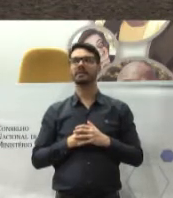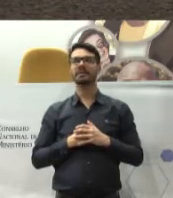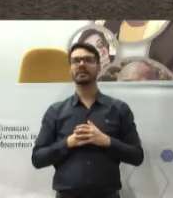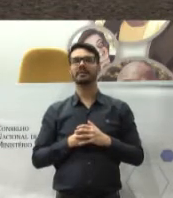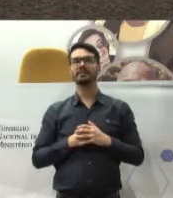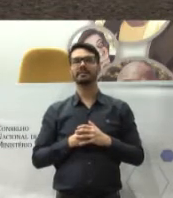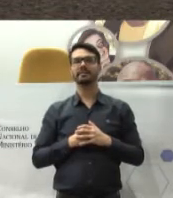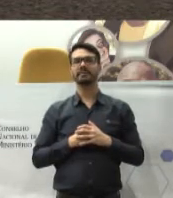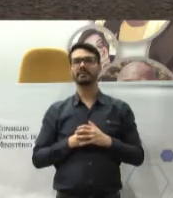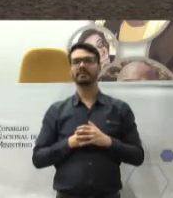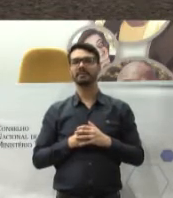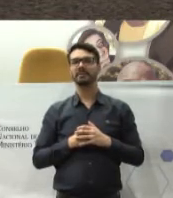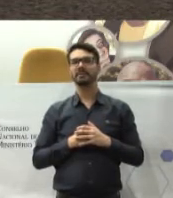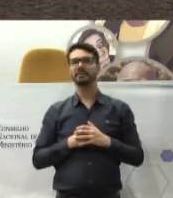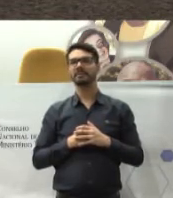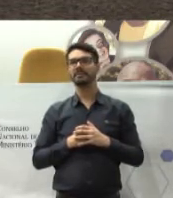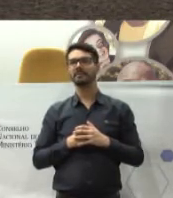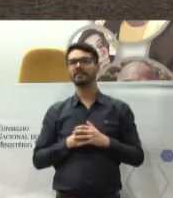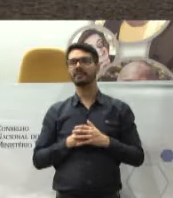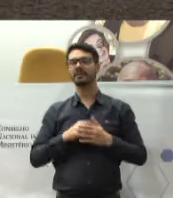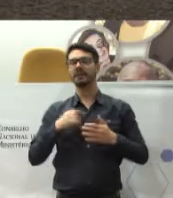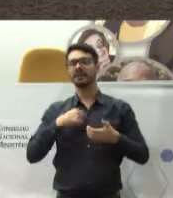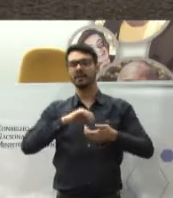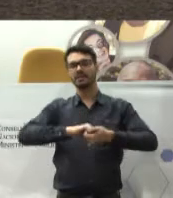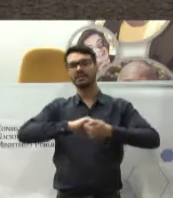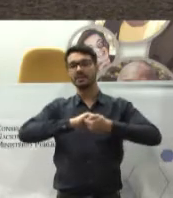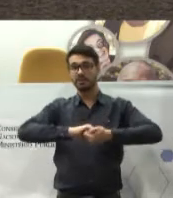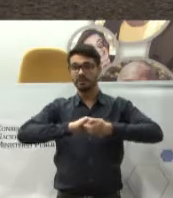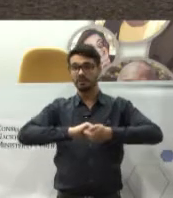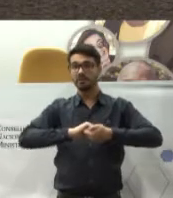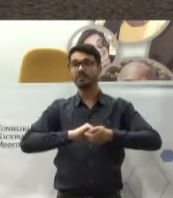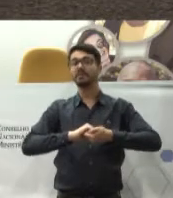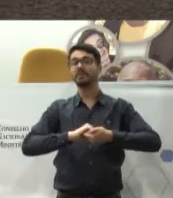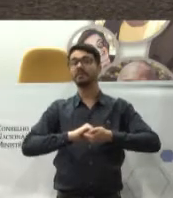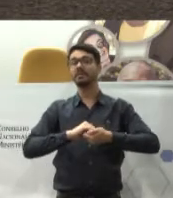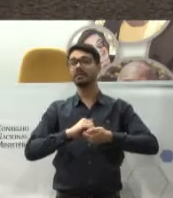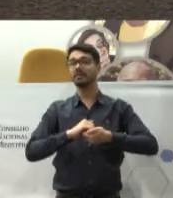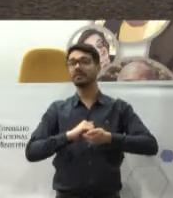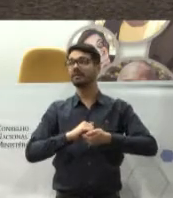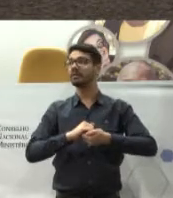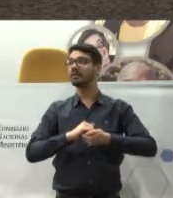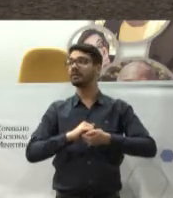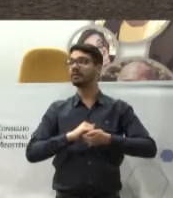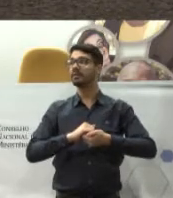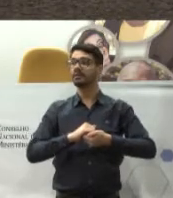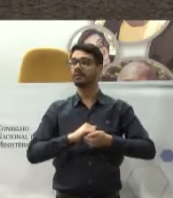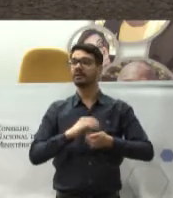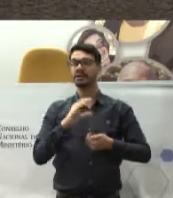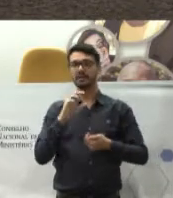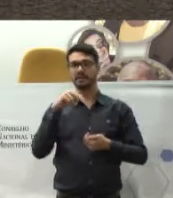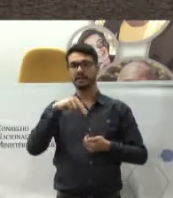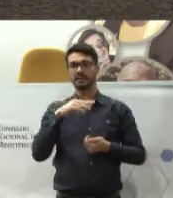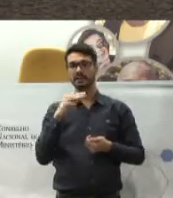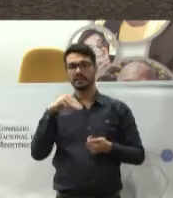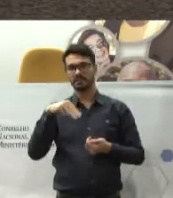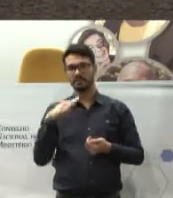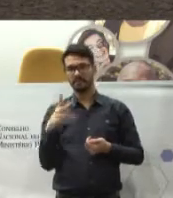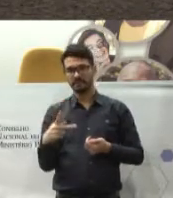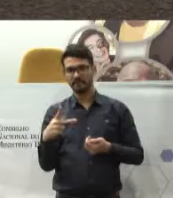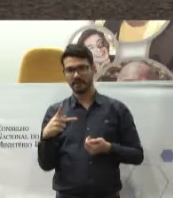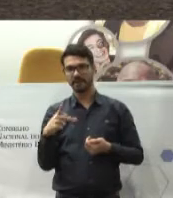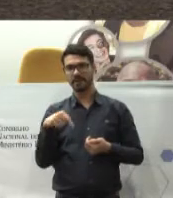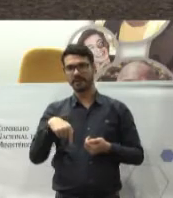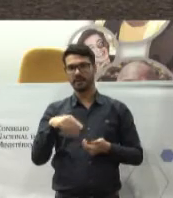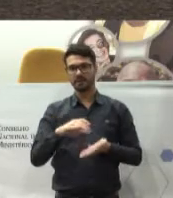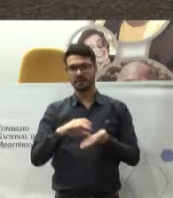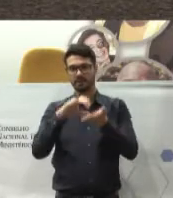meus colegas e companheiros e amigos da COPEDES e do CNMP, colegas e companheiros de